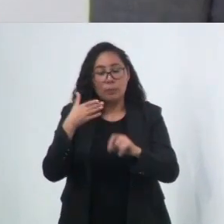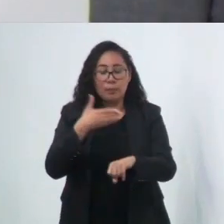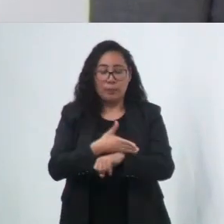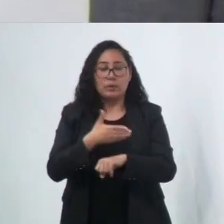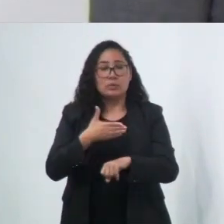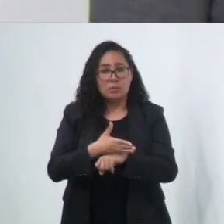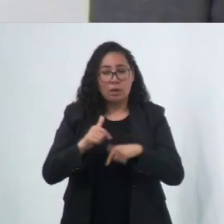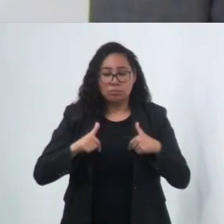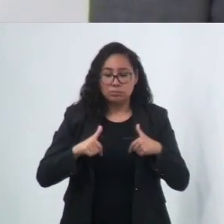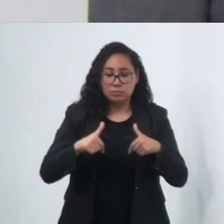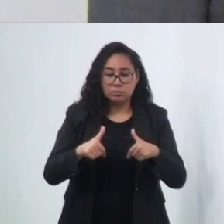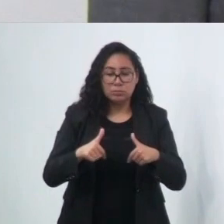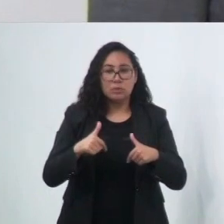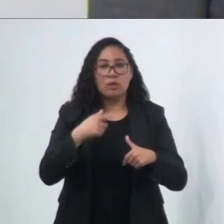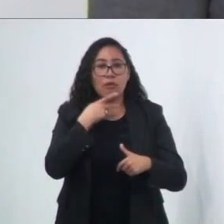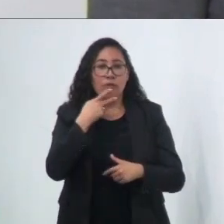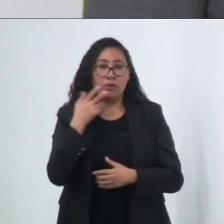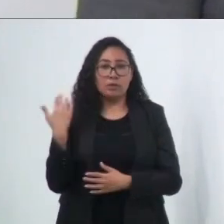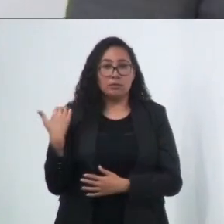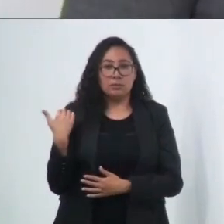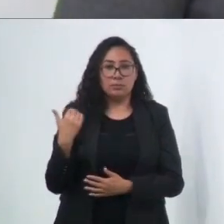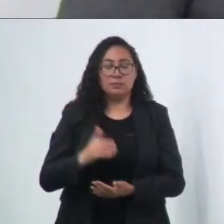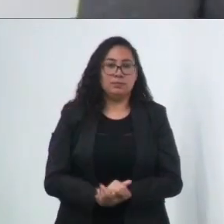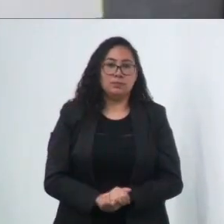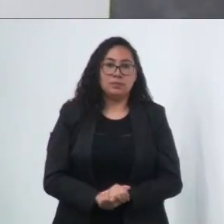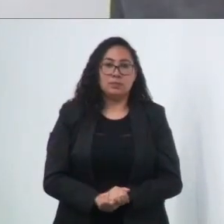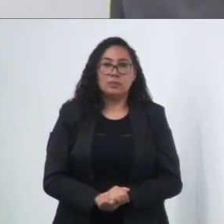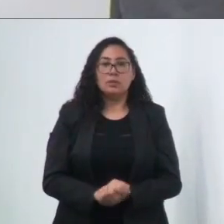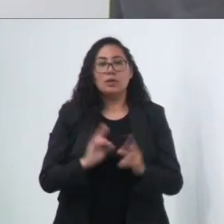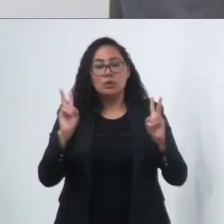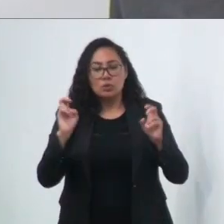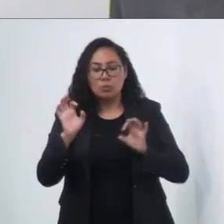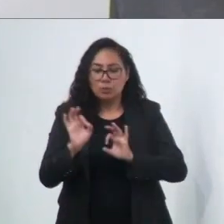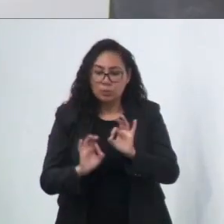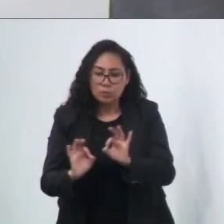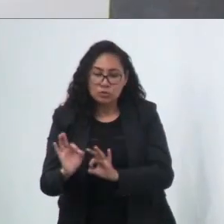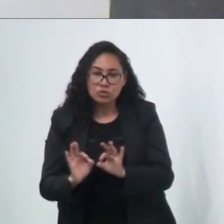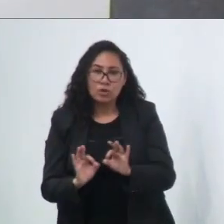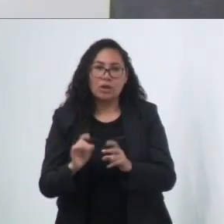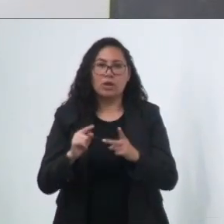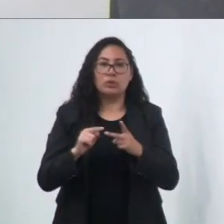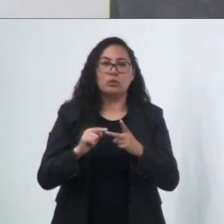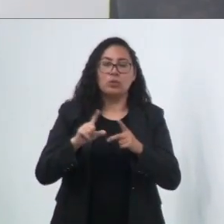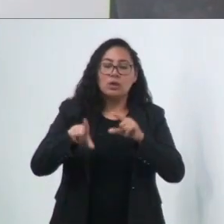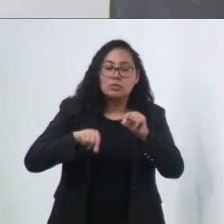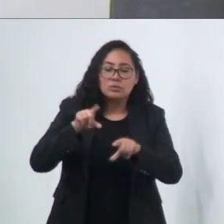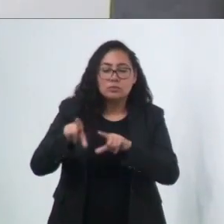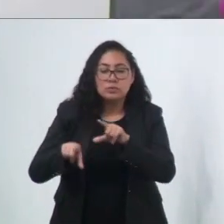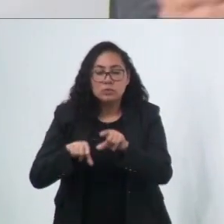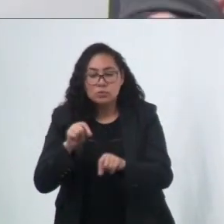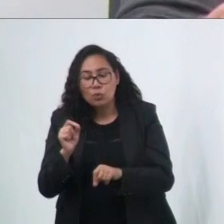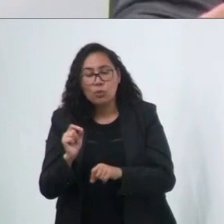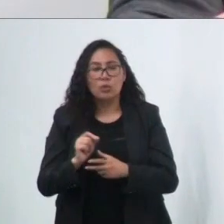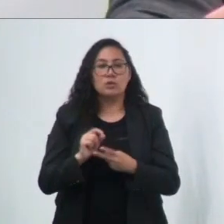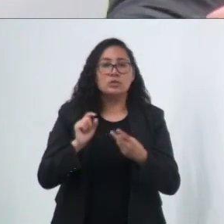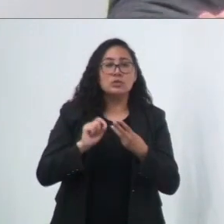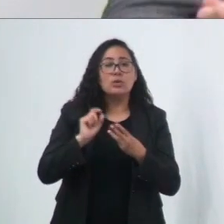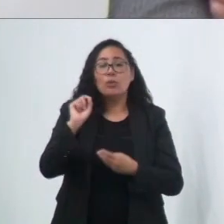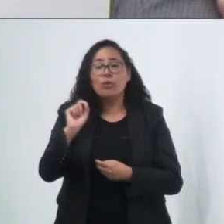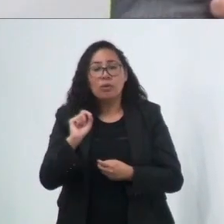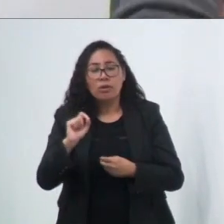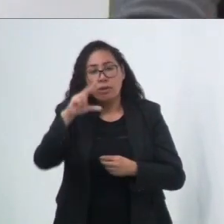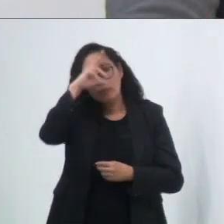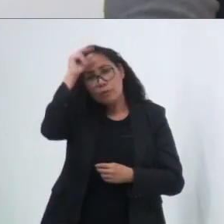participarem ativamente daquilo que eu falei antes, que é os projetos, as definições, o que, que o município